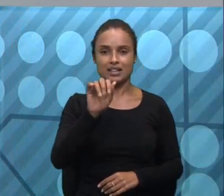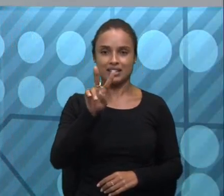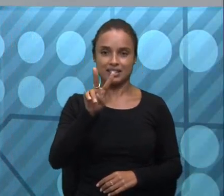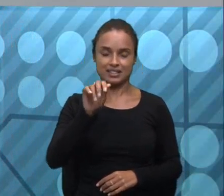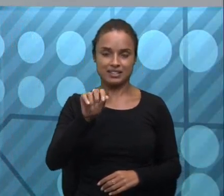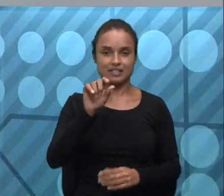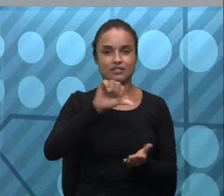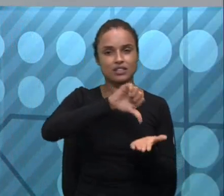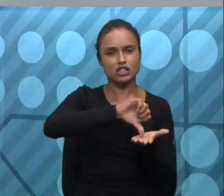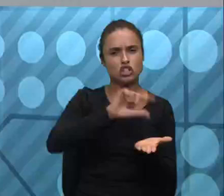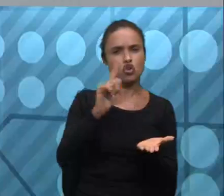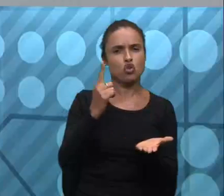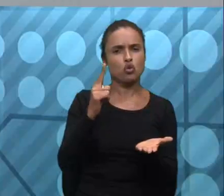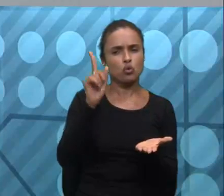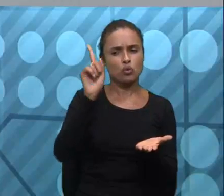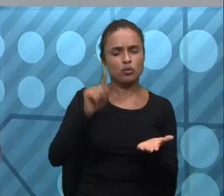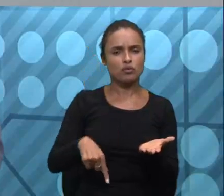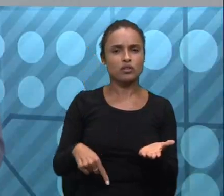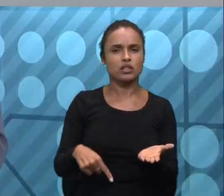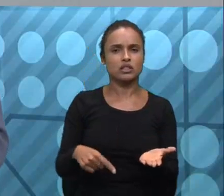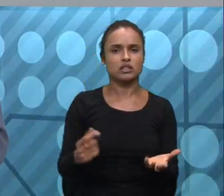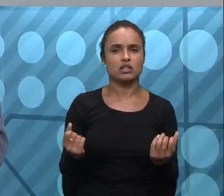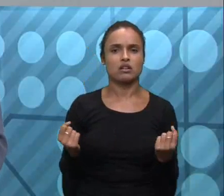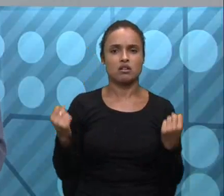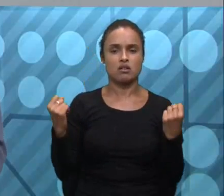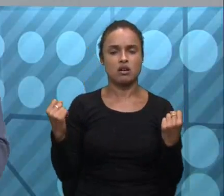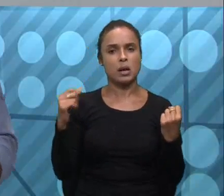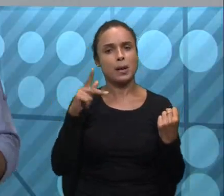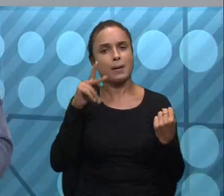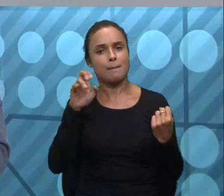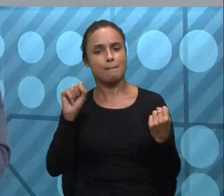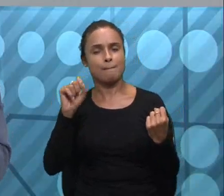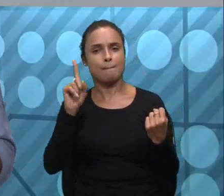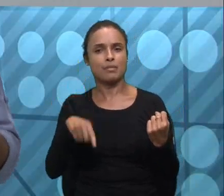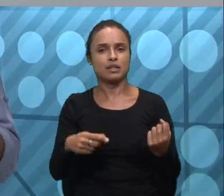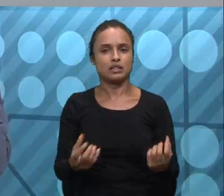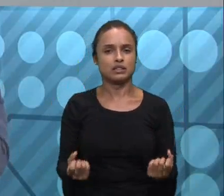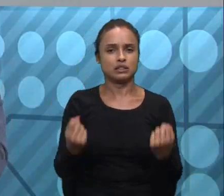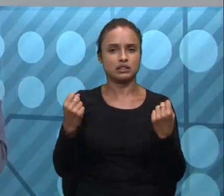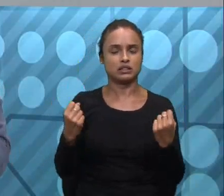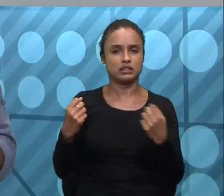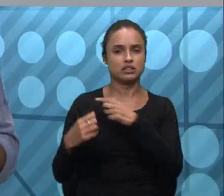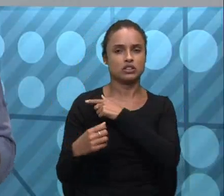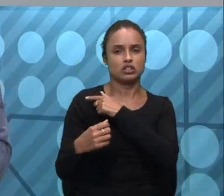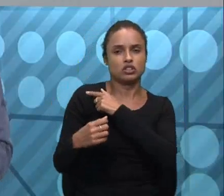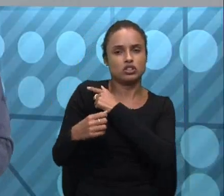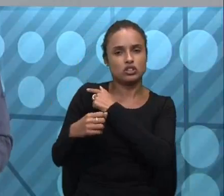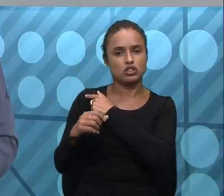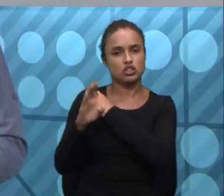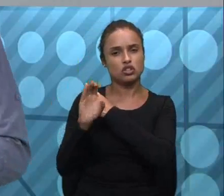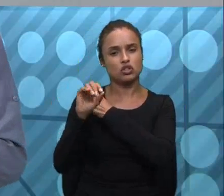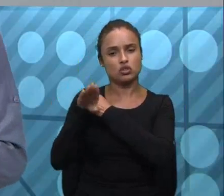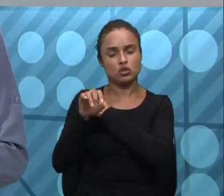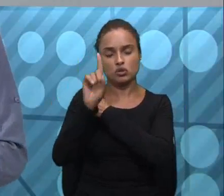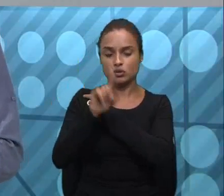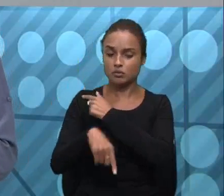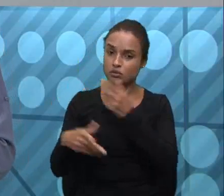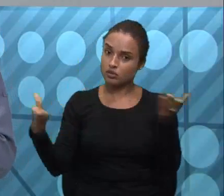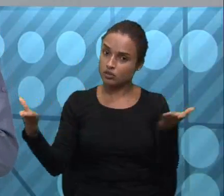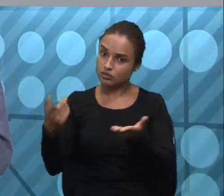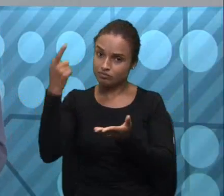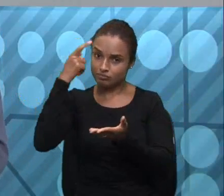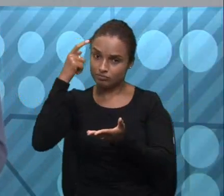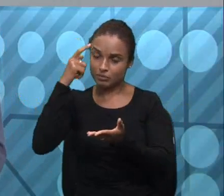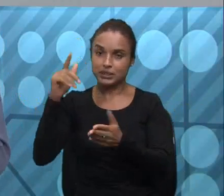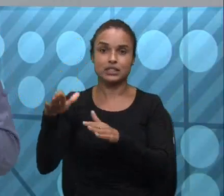temos o levantamento de peso. É um exemplo. Vamos tentar puxar um pouco mais para a educação física escolar.